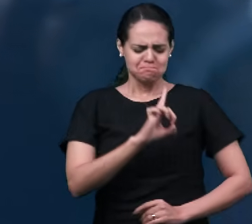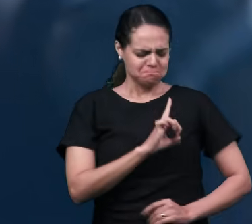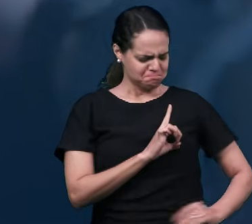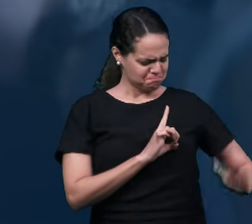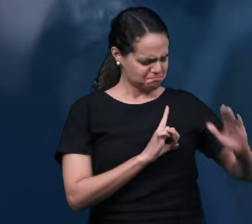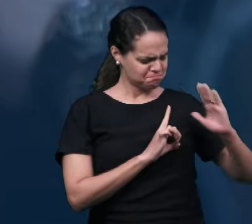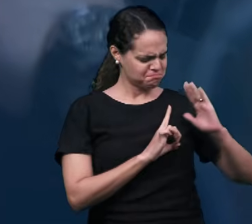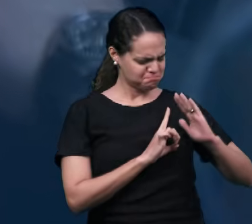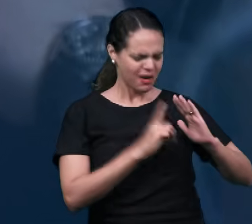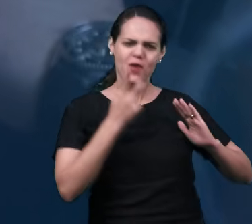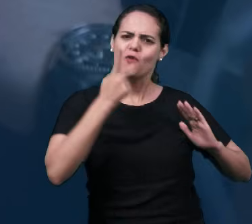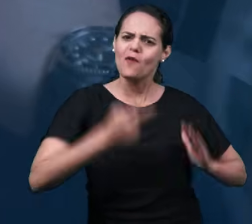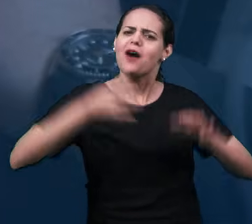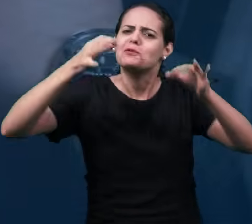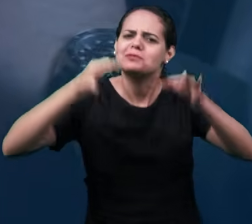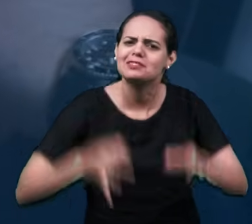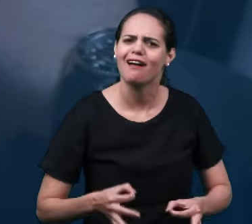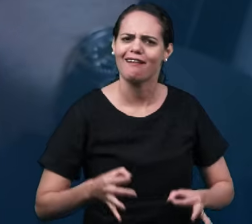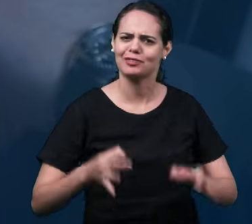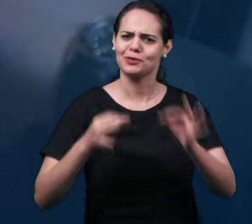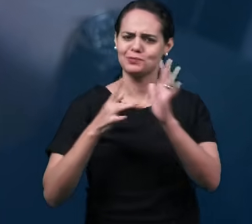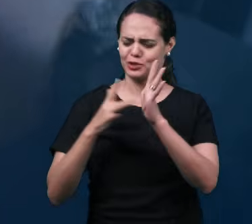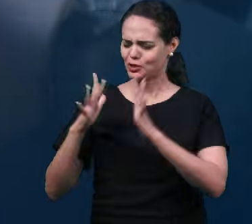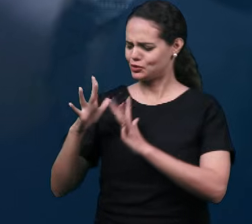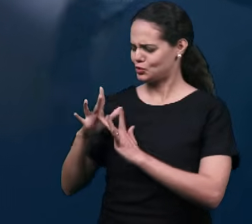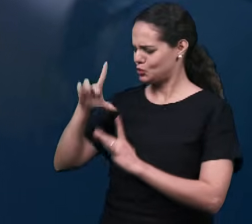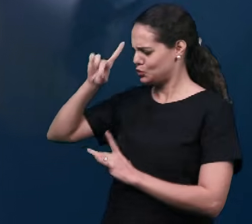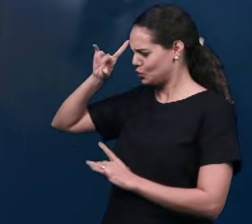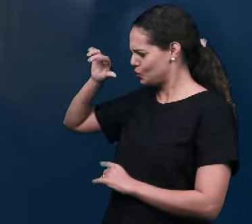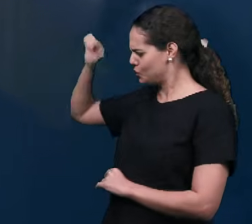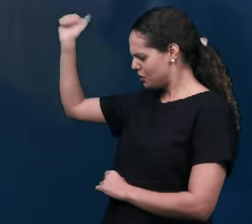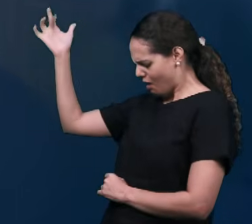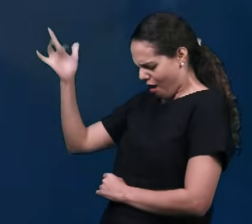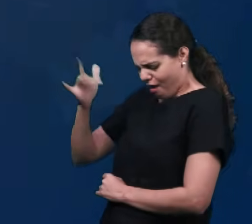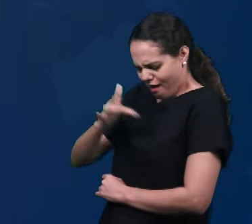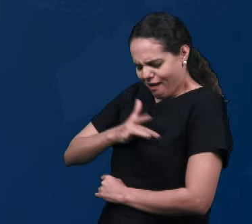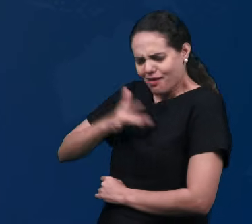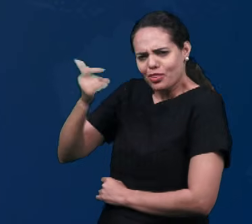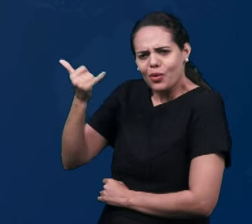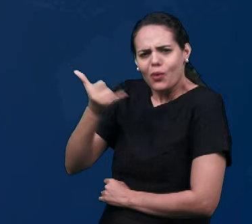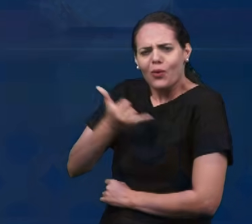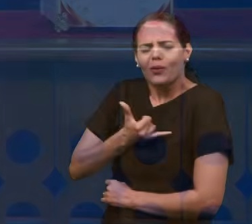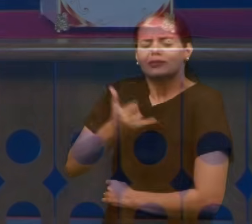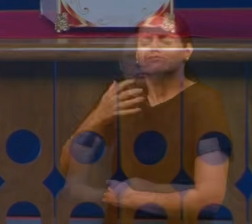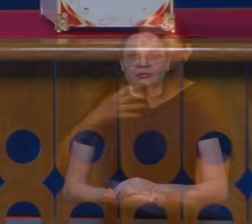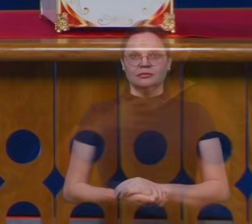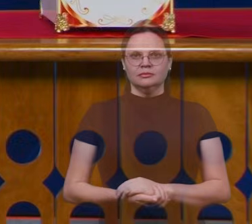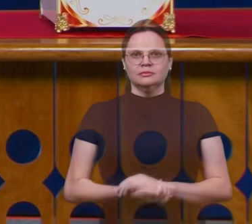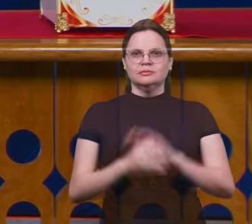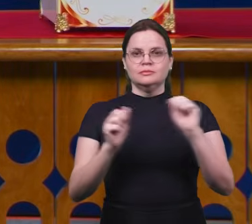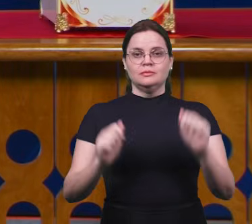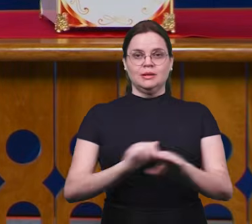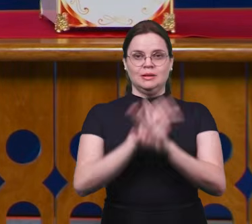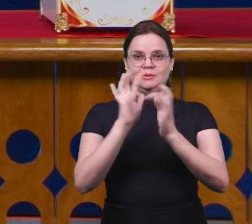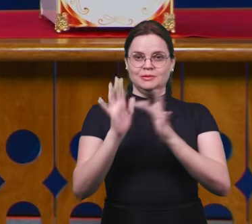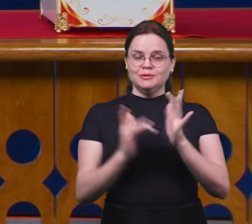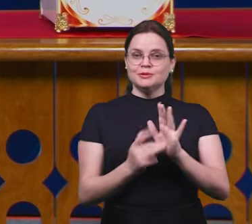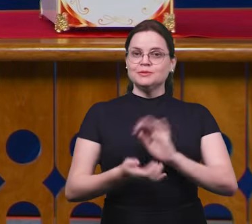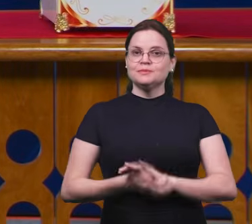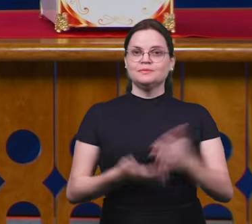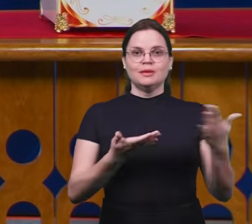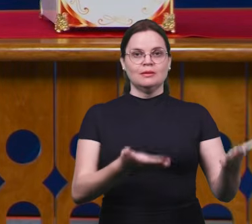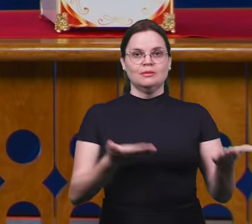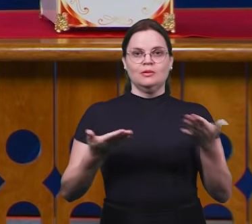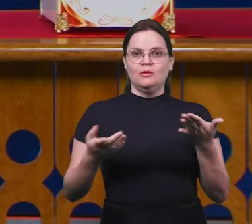O seu toque fez minha alma renascer. Glória a Jesus. Eu